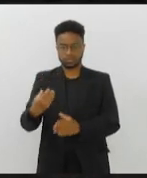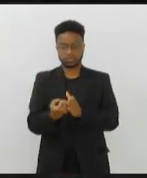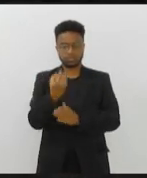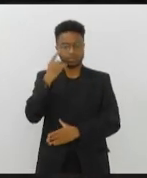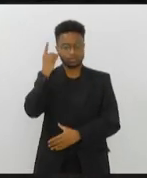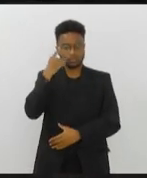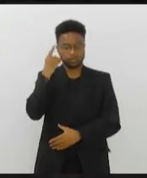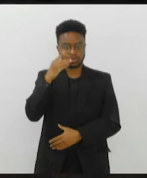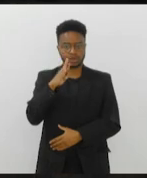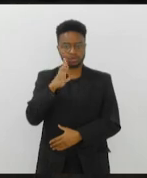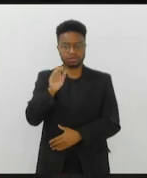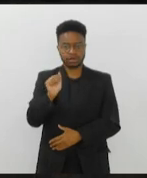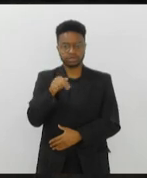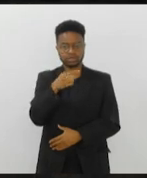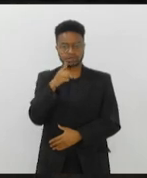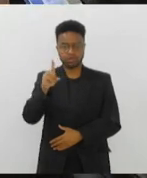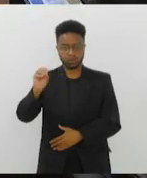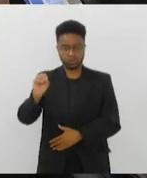dos deputados Brazão,